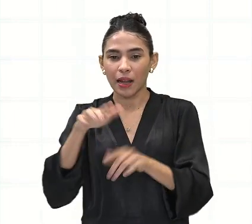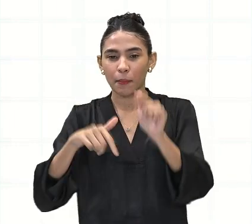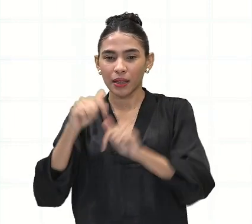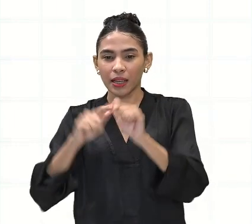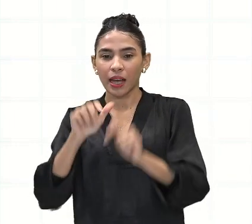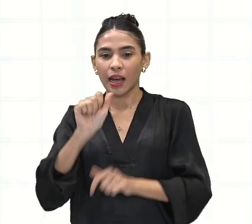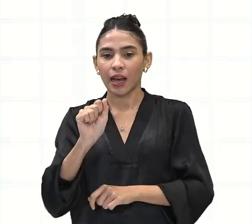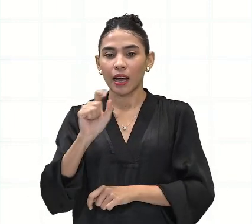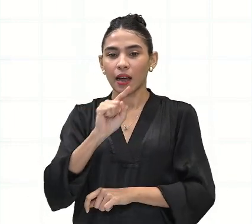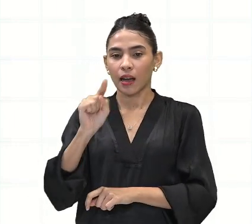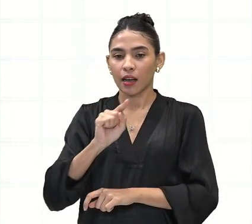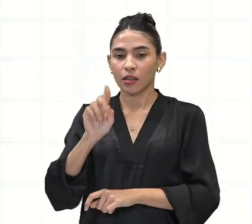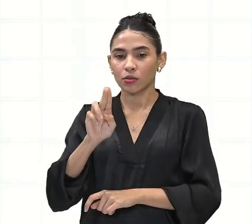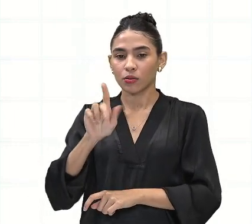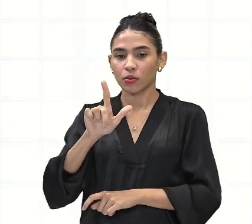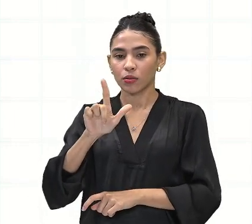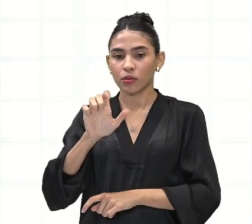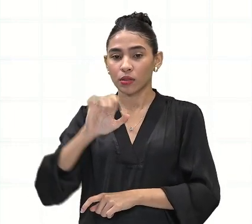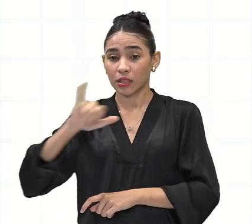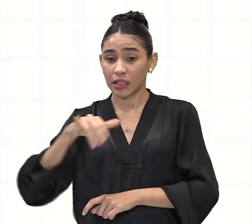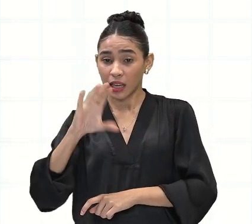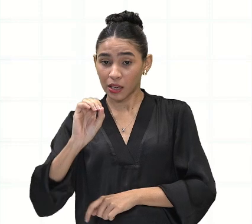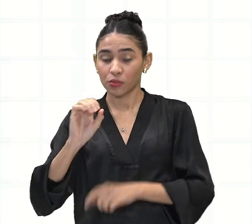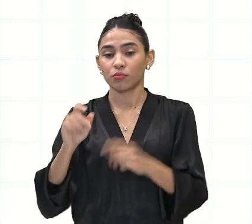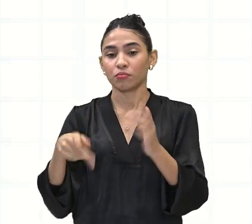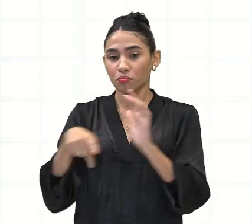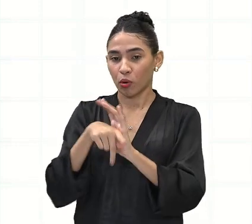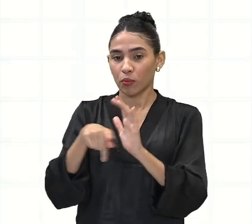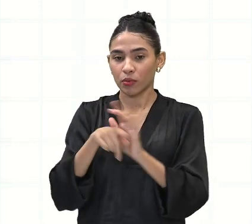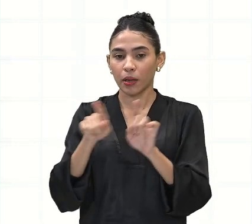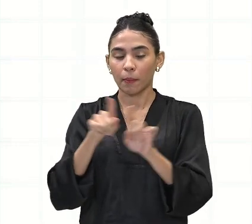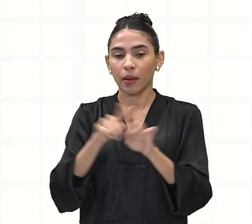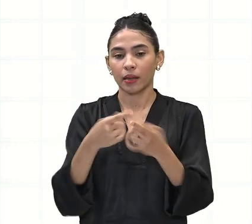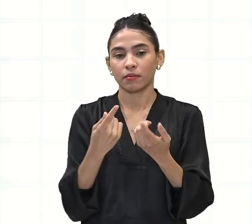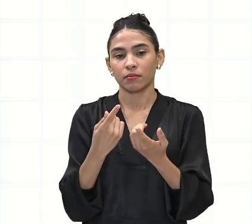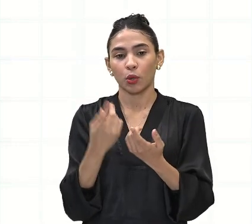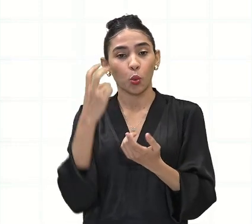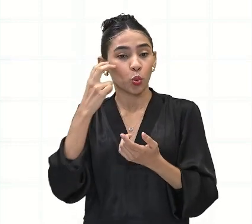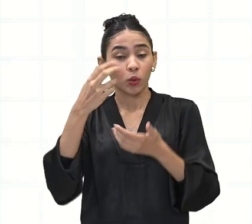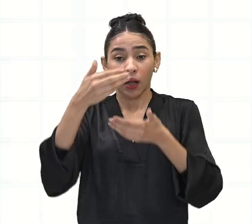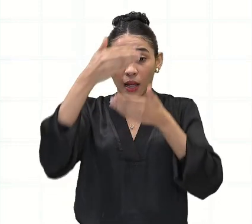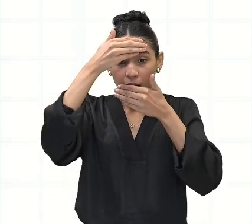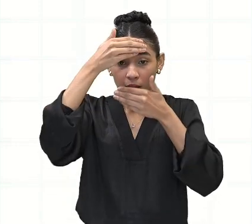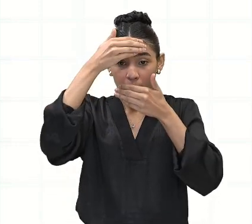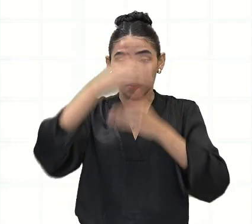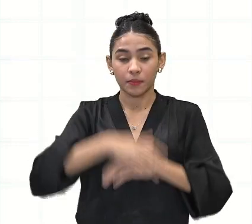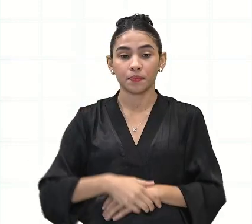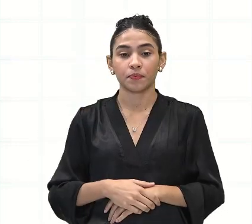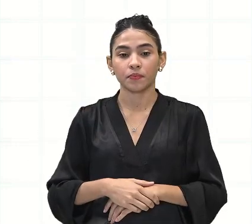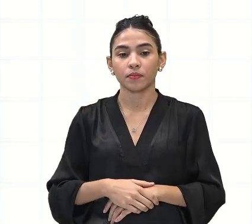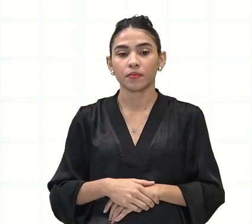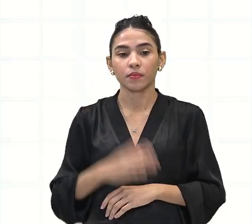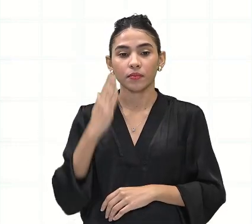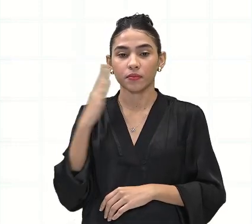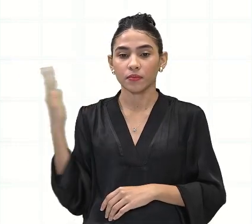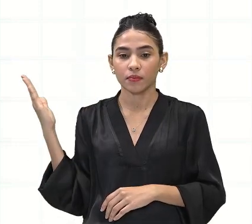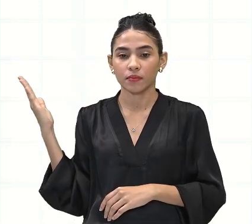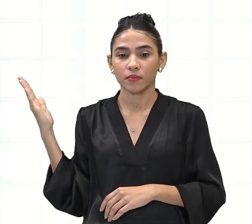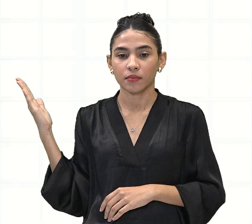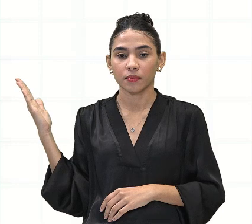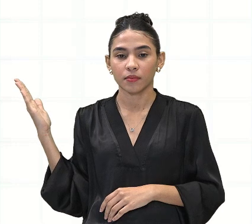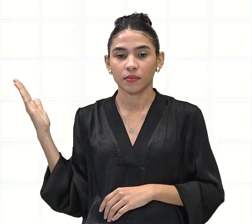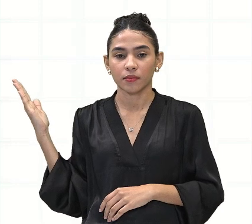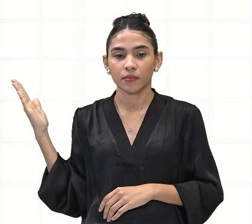azulejos portugueses, que são de origem árabe, curiosamente. Sufa virou sofá.